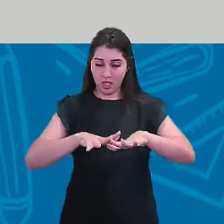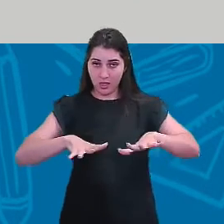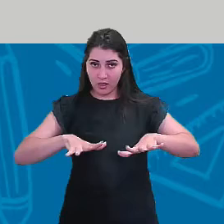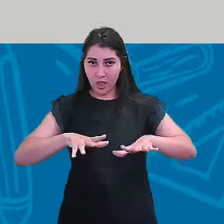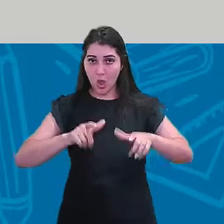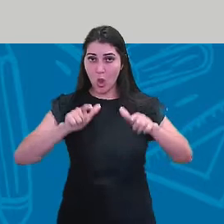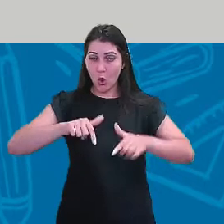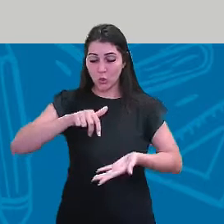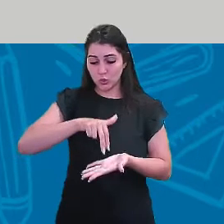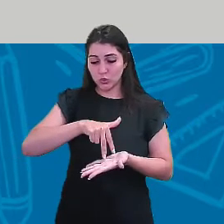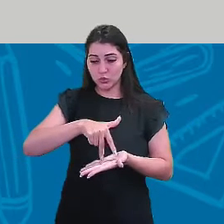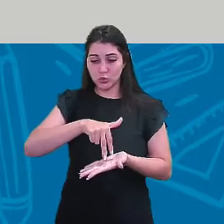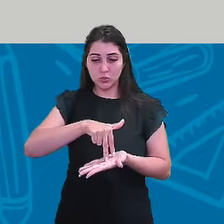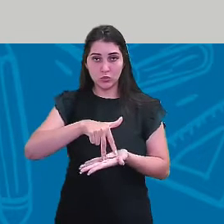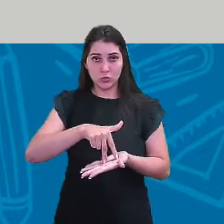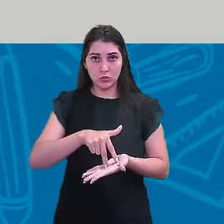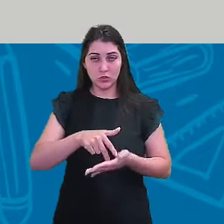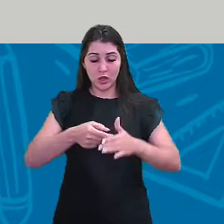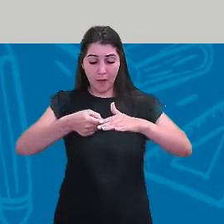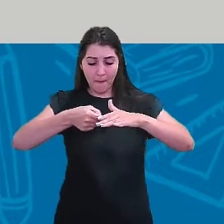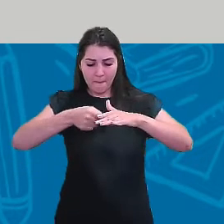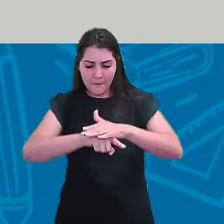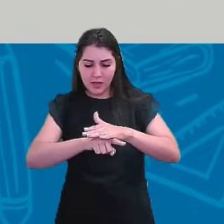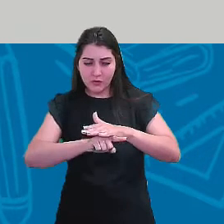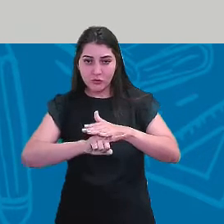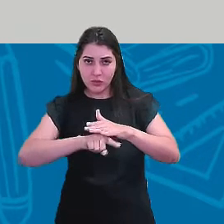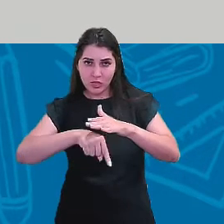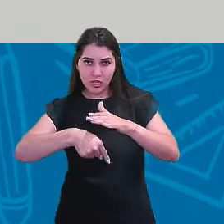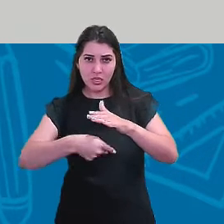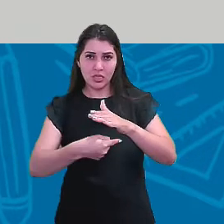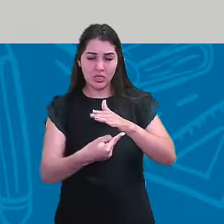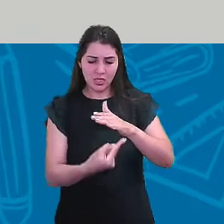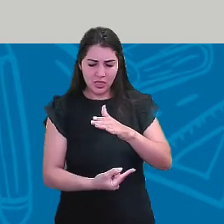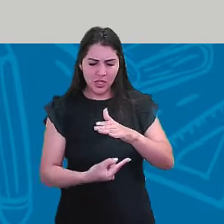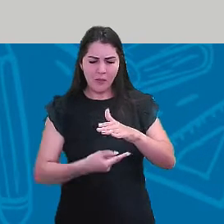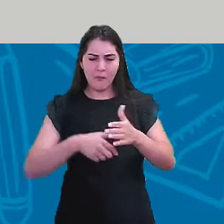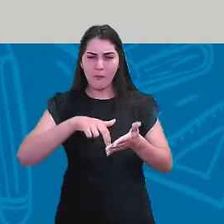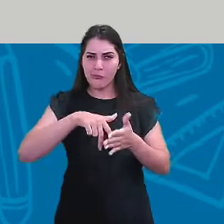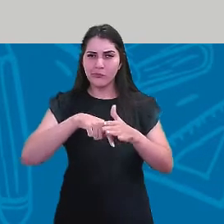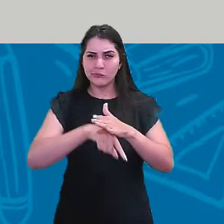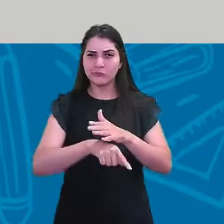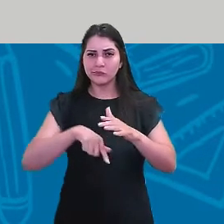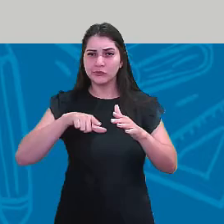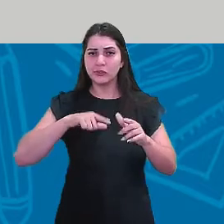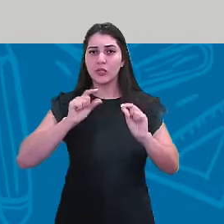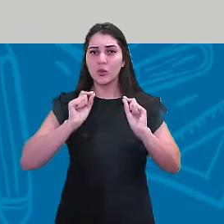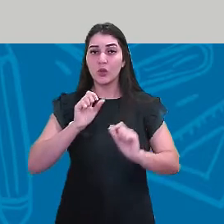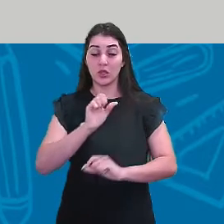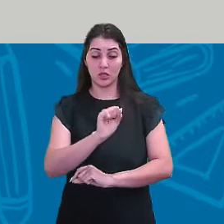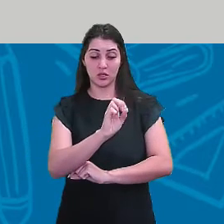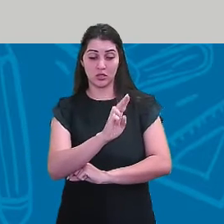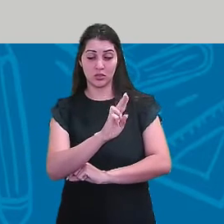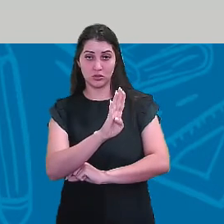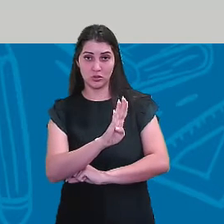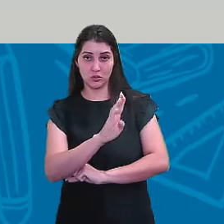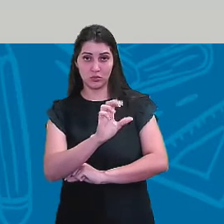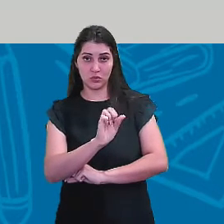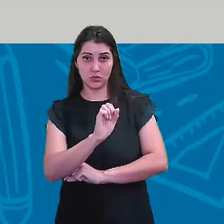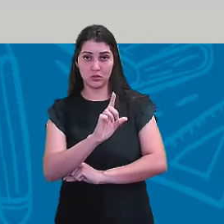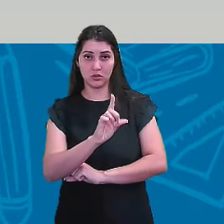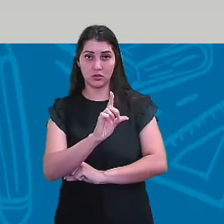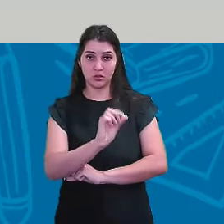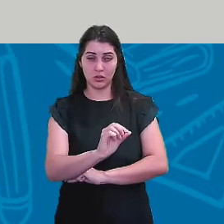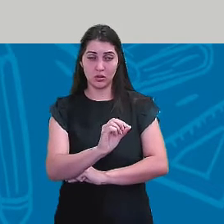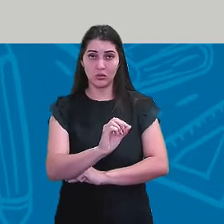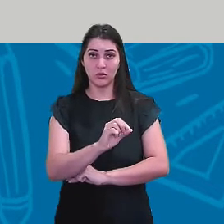pisa. Abaixo, depois dessa camadazinha onde a gente pisa, existe o subsolo, que é uma parte de